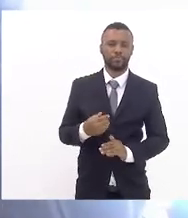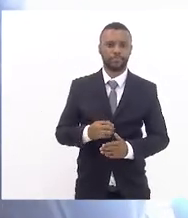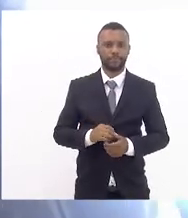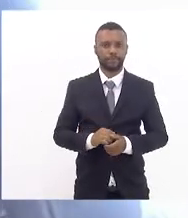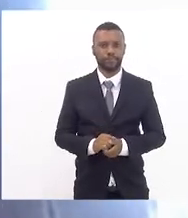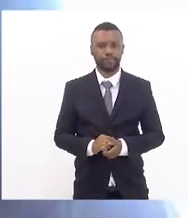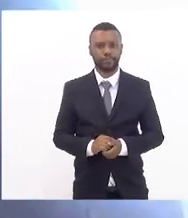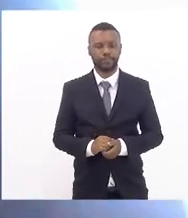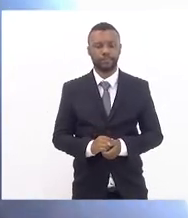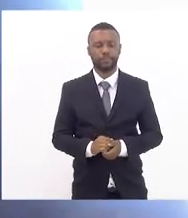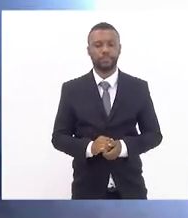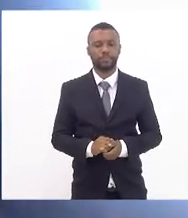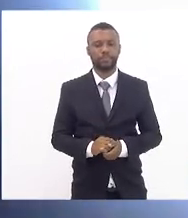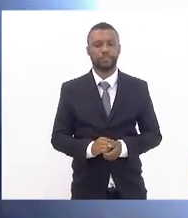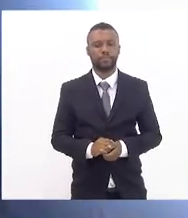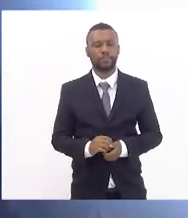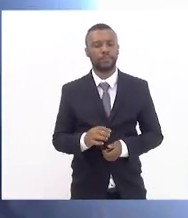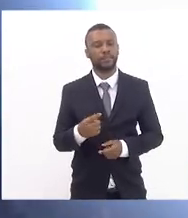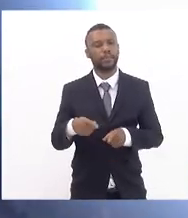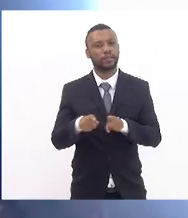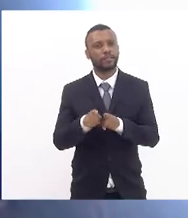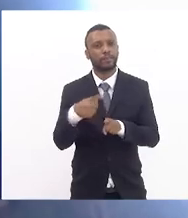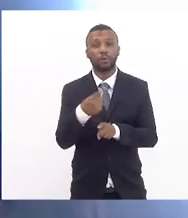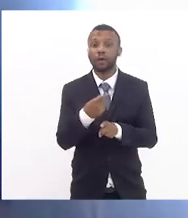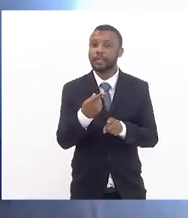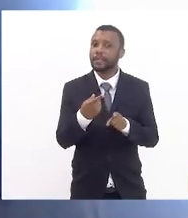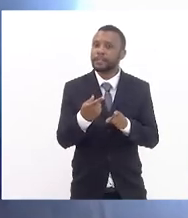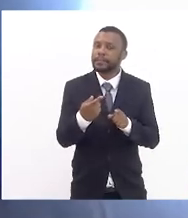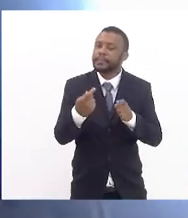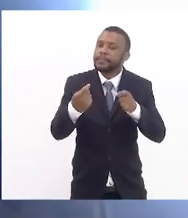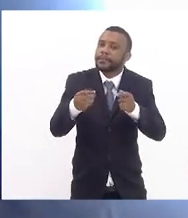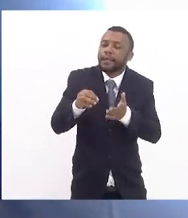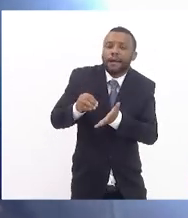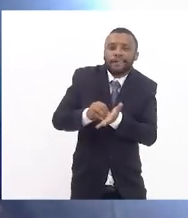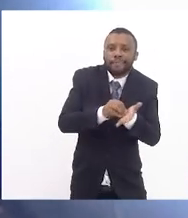de... da necessidade de pelo menos